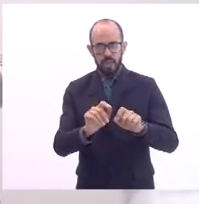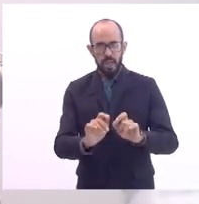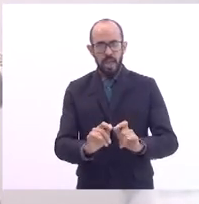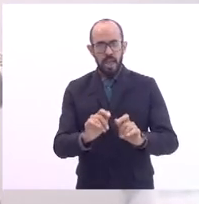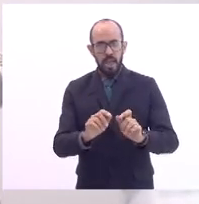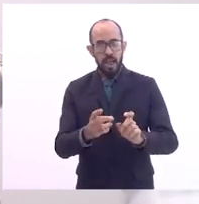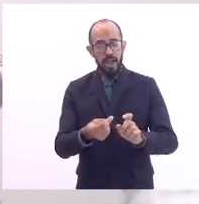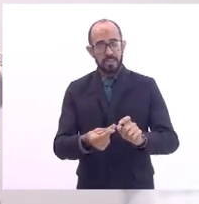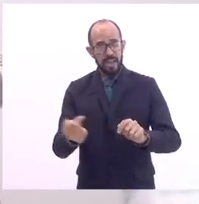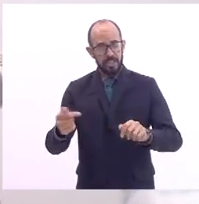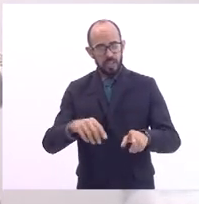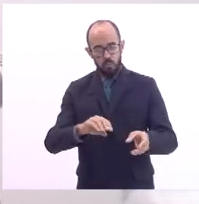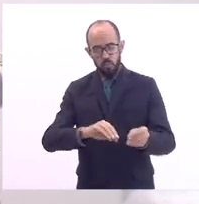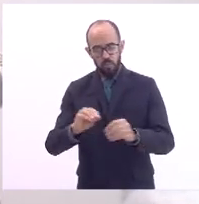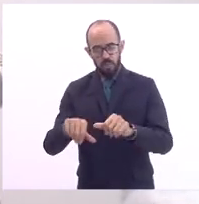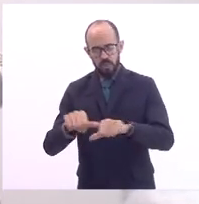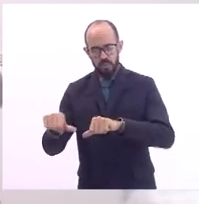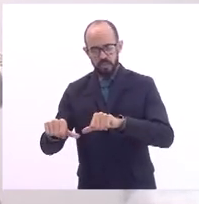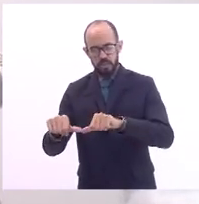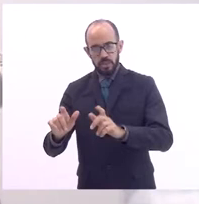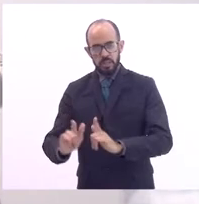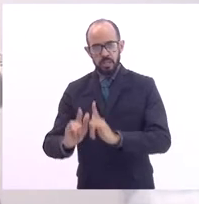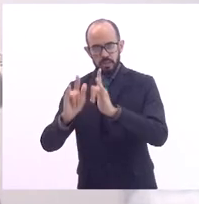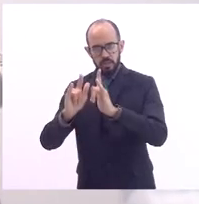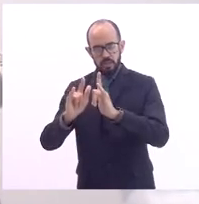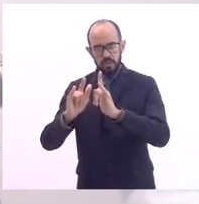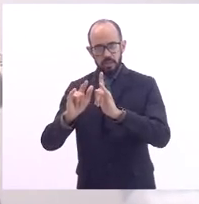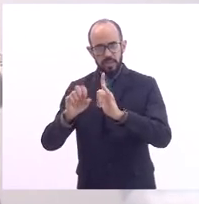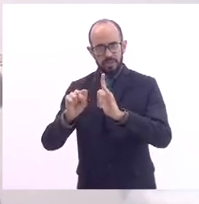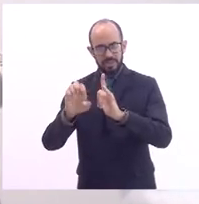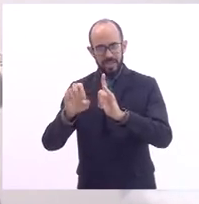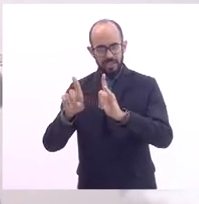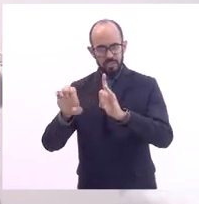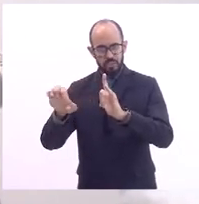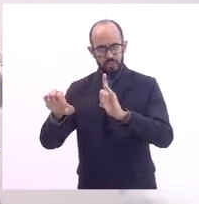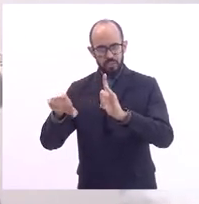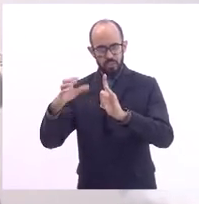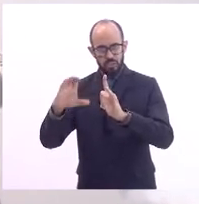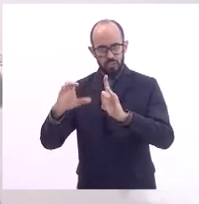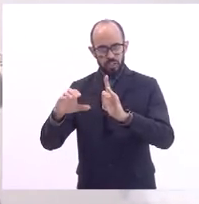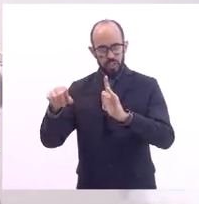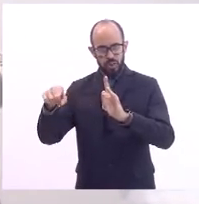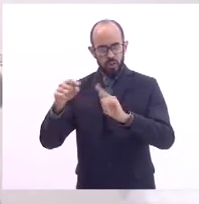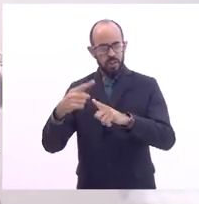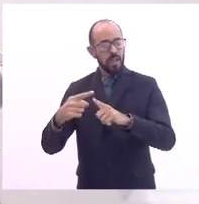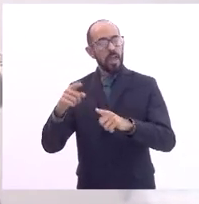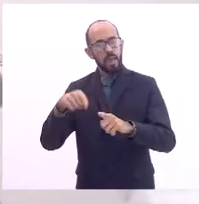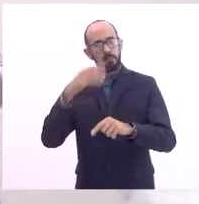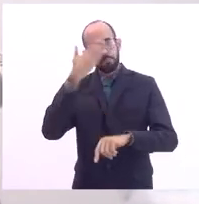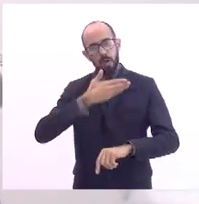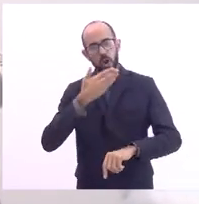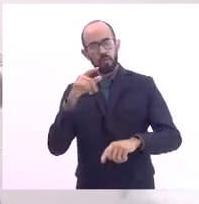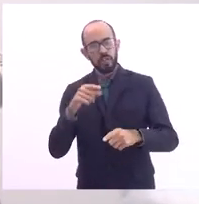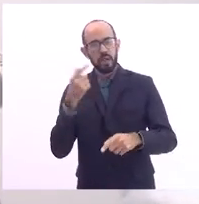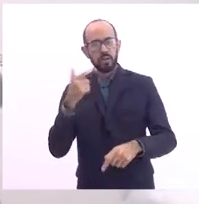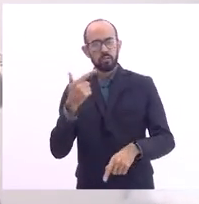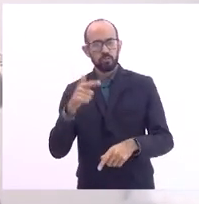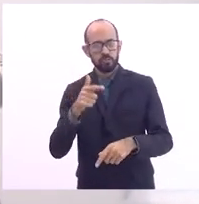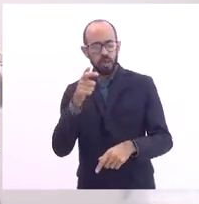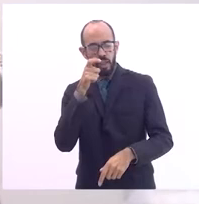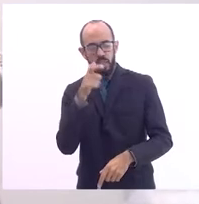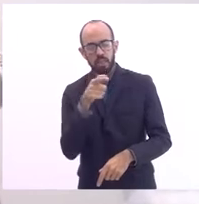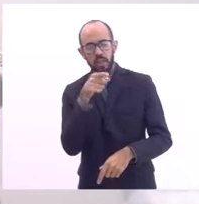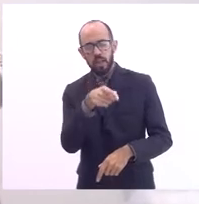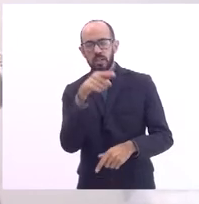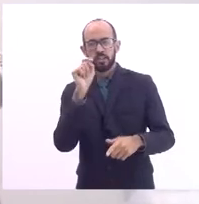mais um exemplo de que a empresa não considera a municipalidade, não considera os municípios para os quais presta